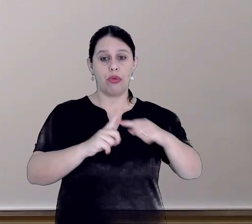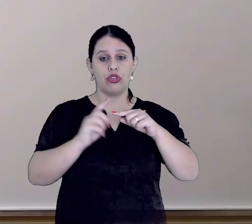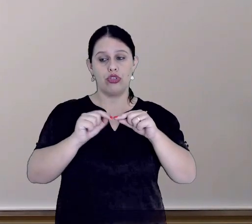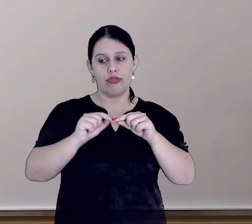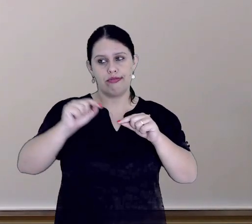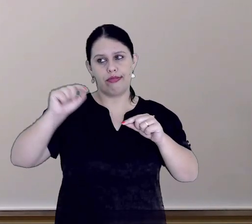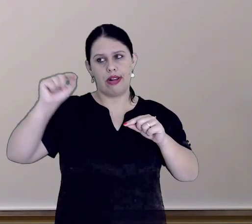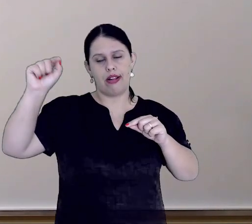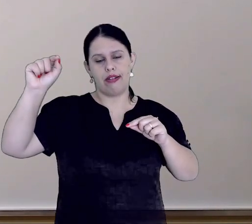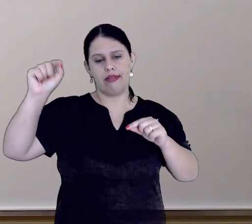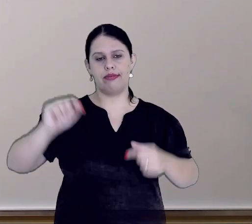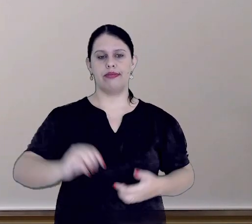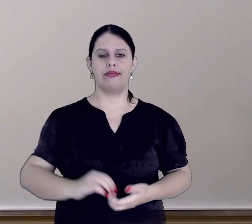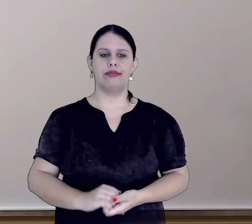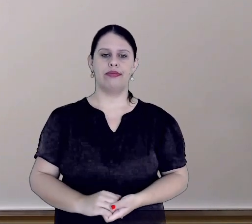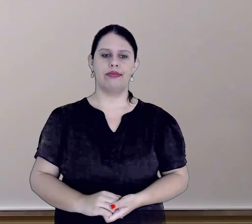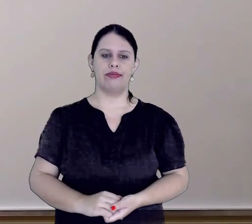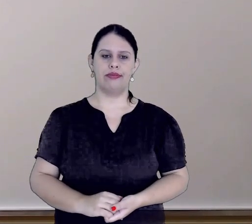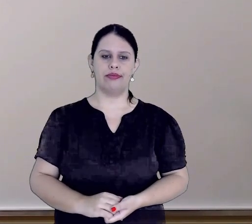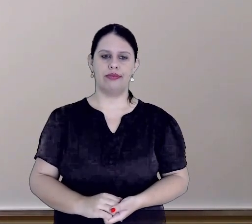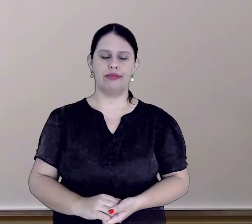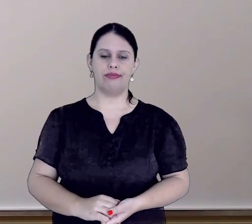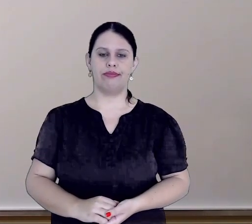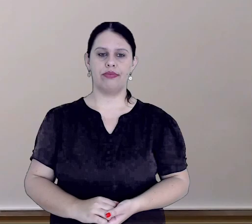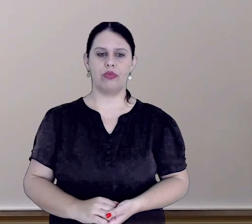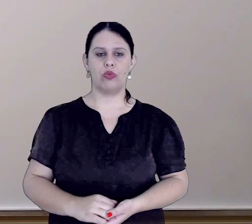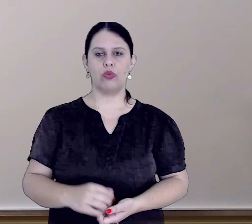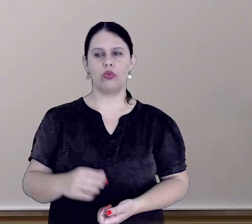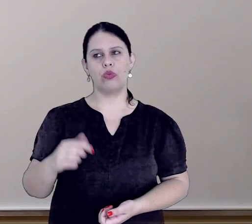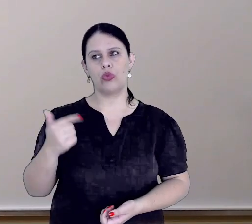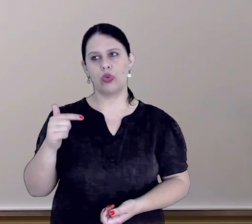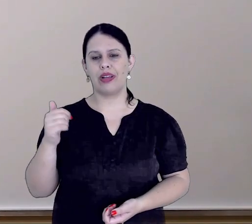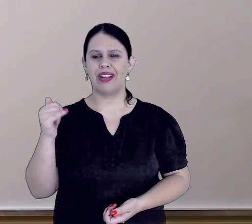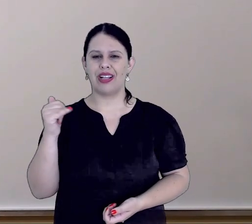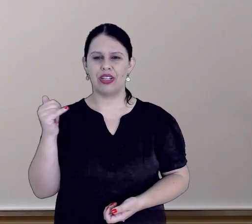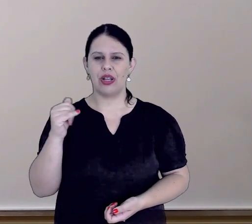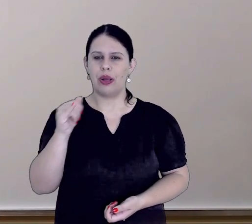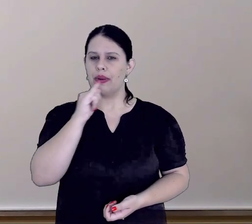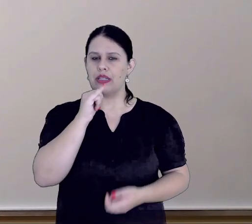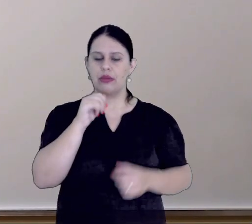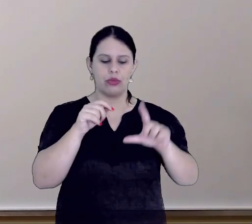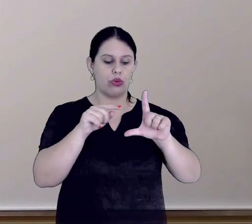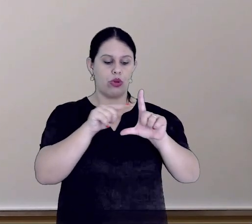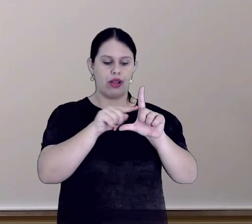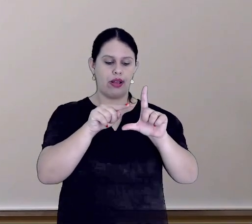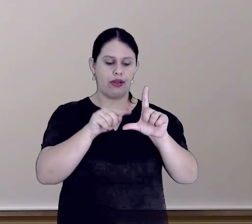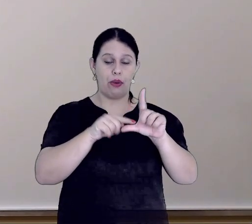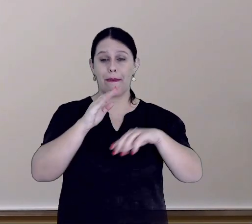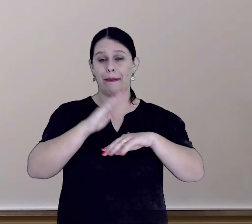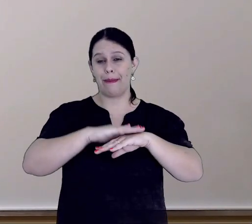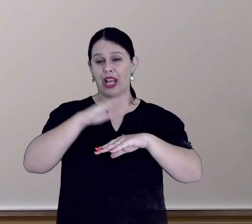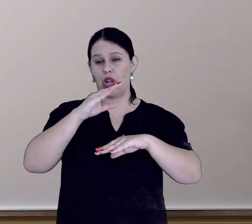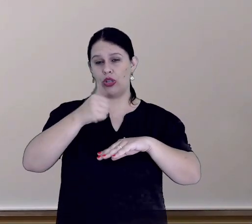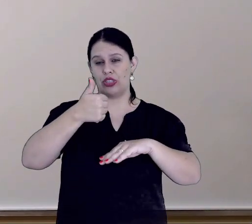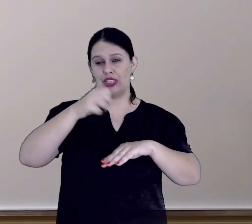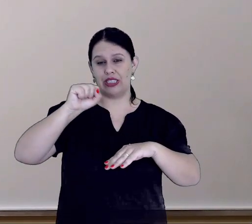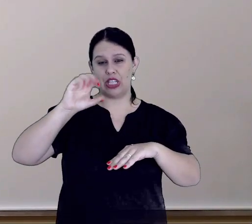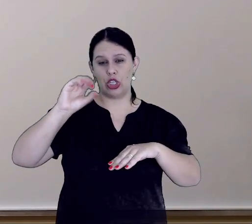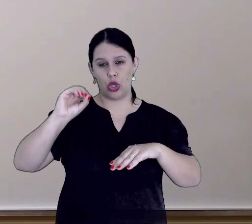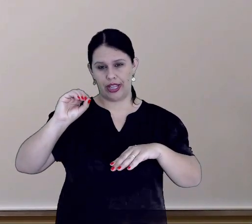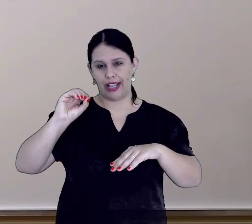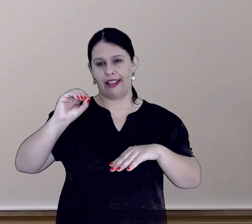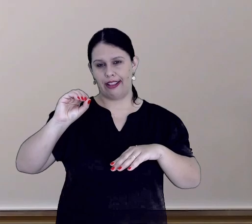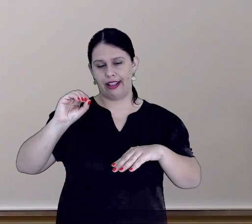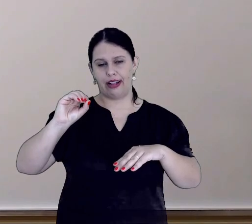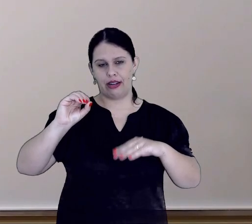para cá se afastando da origem Negativo no caso Não sei se é um bom termo, né? Se o ângulo θ